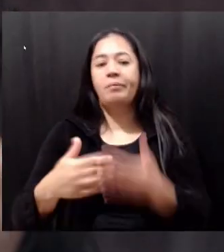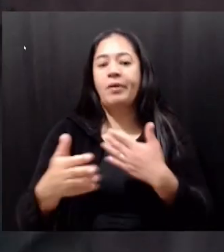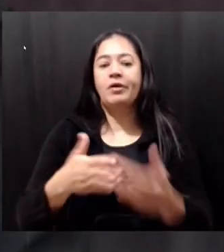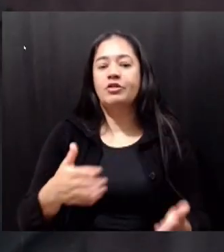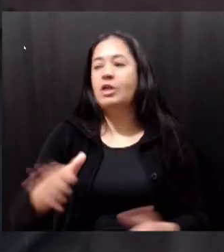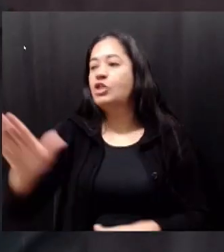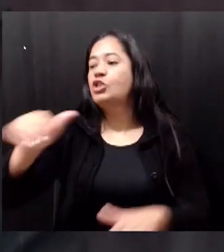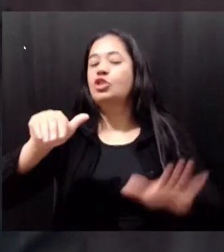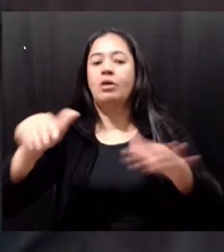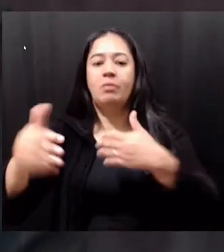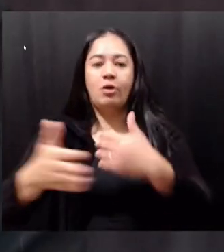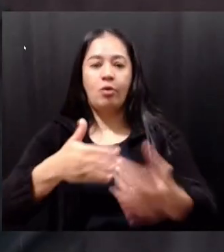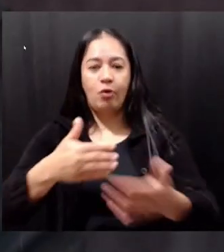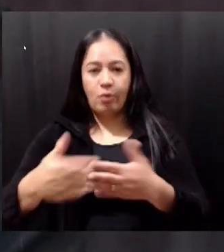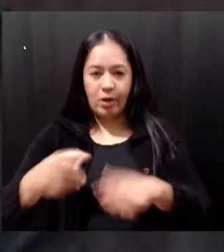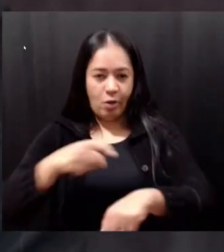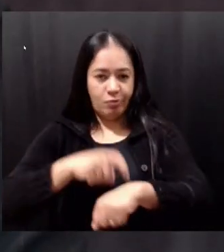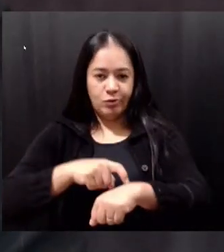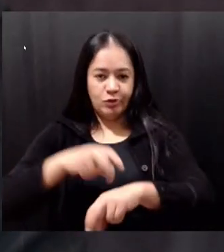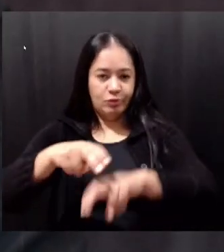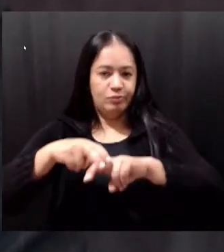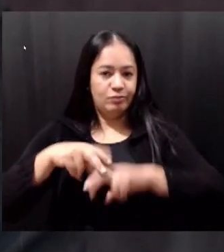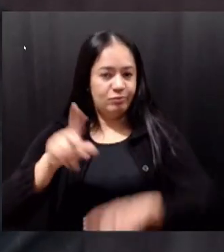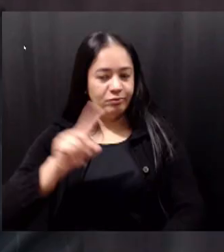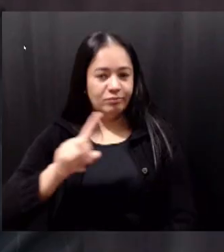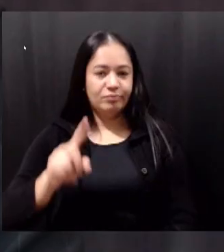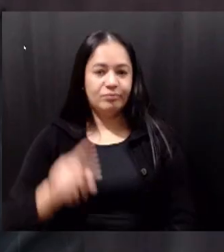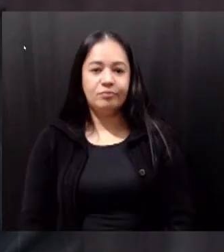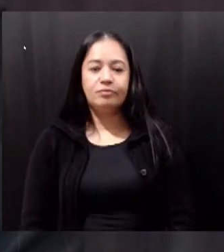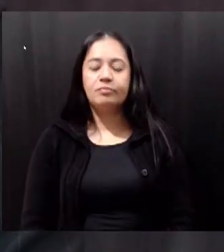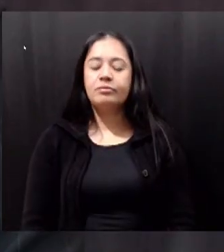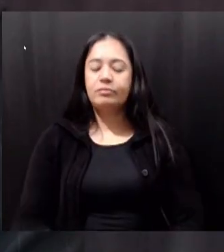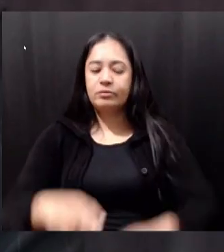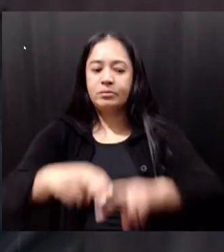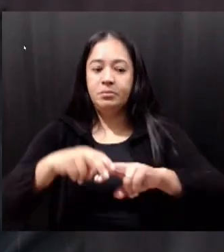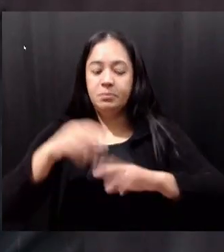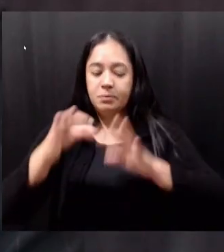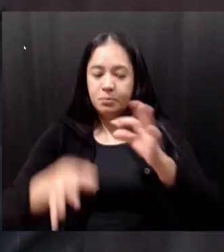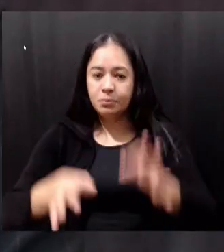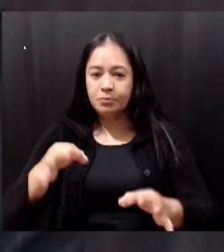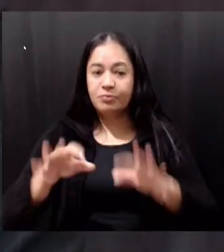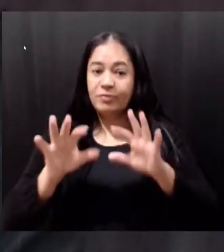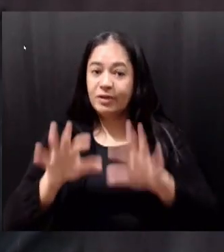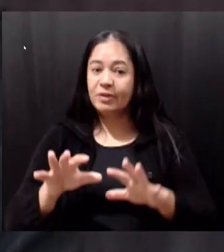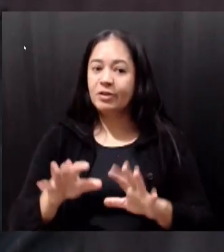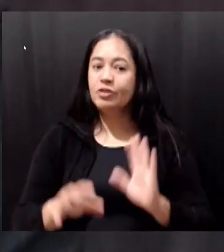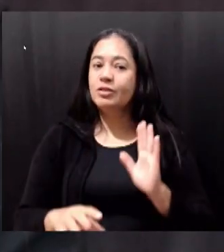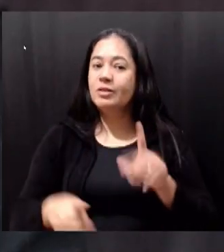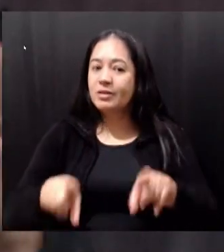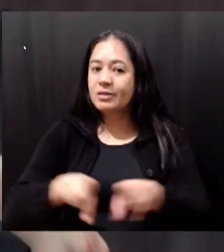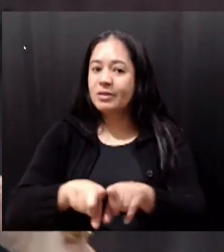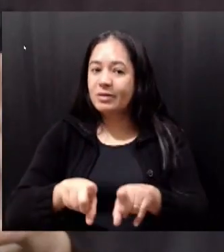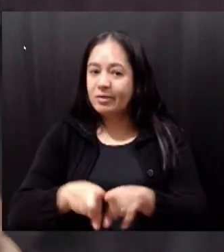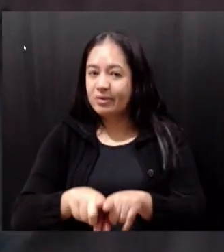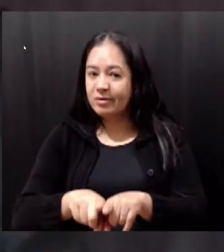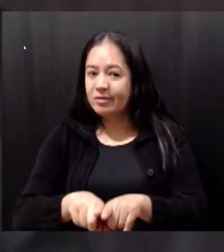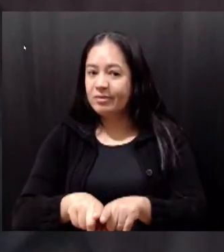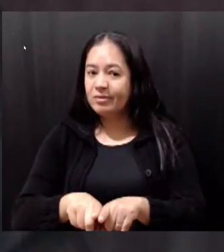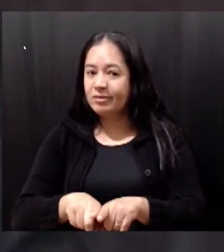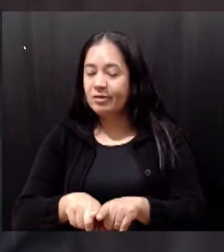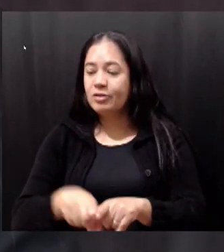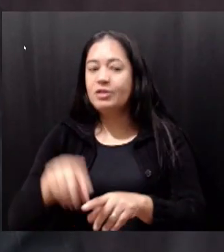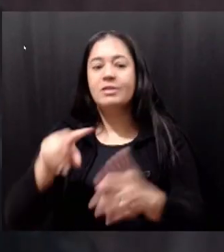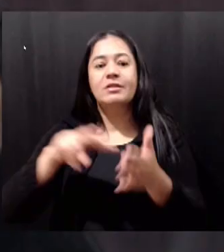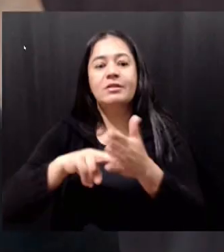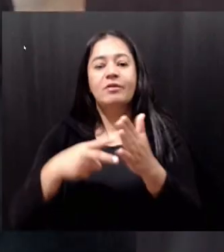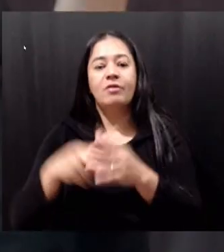por qualquer motivo. Então, juridicamente, isso passa também a ser uma proteção para todos, para